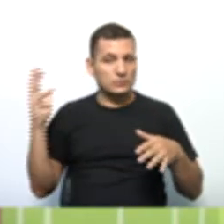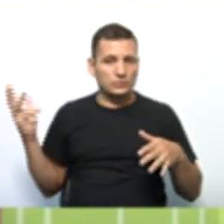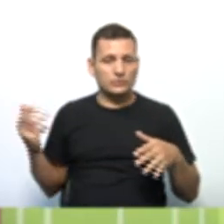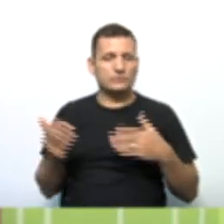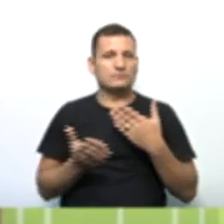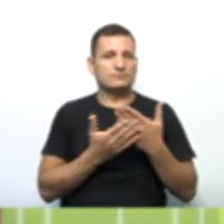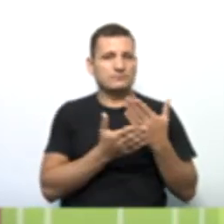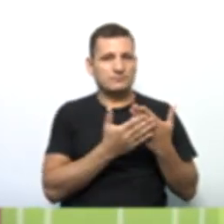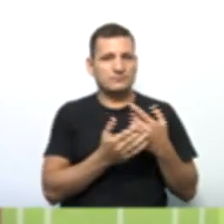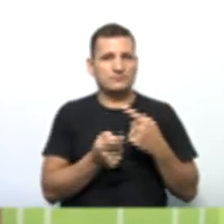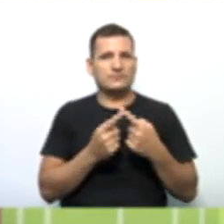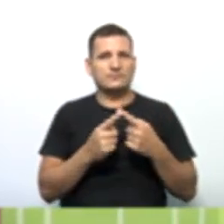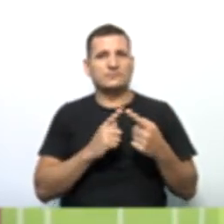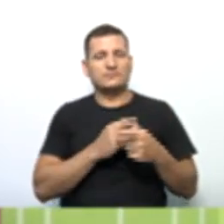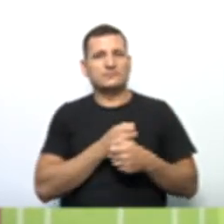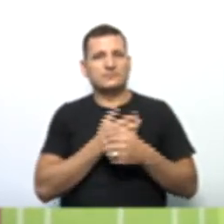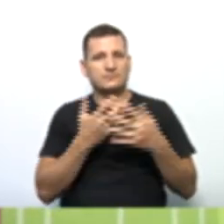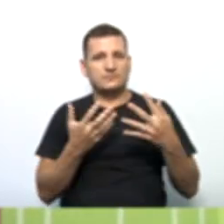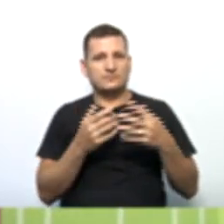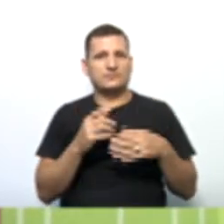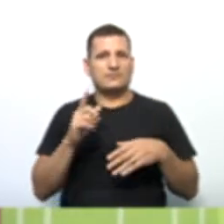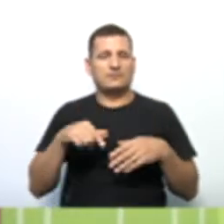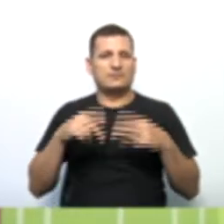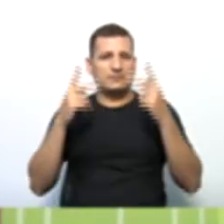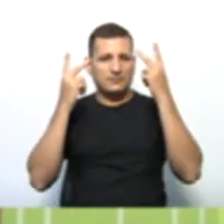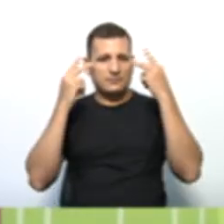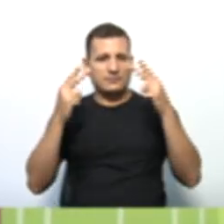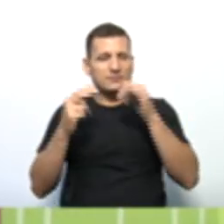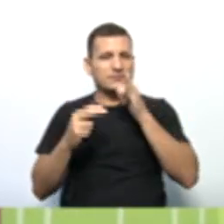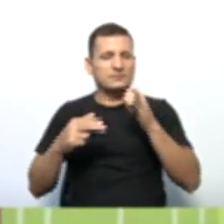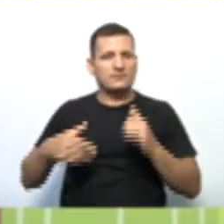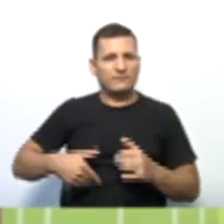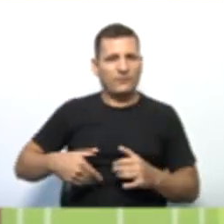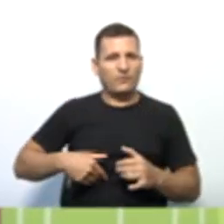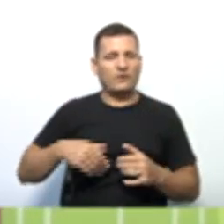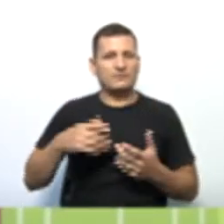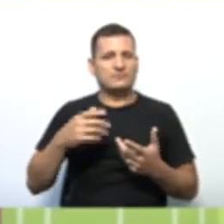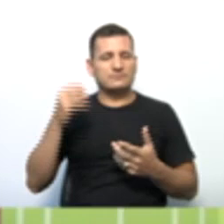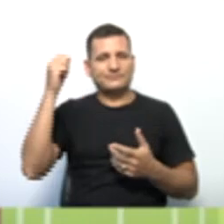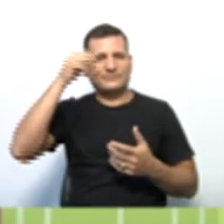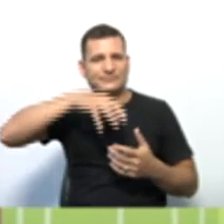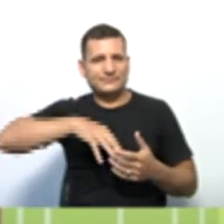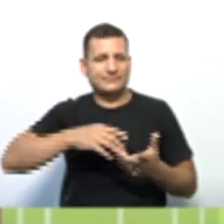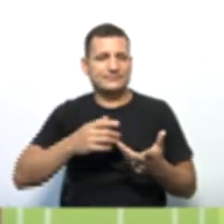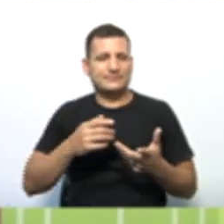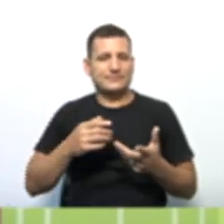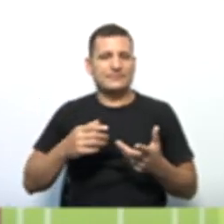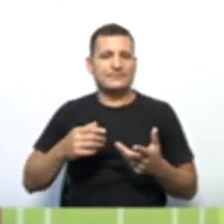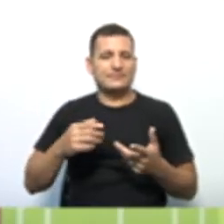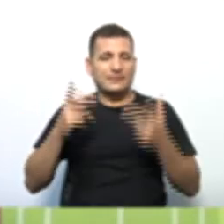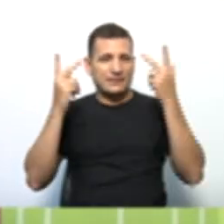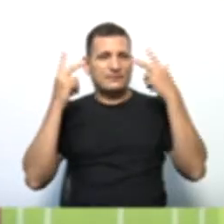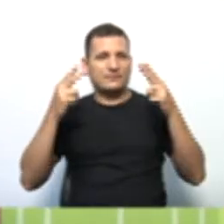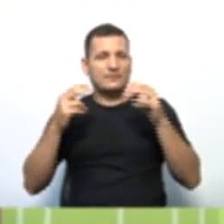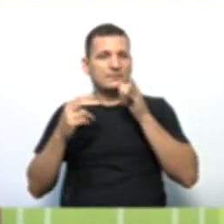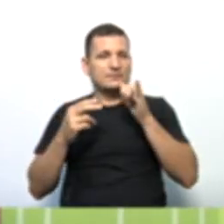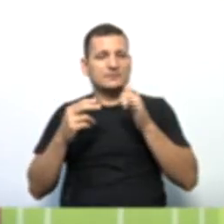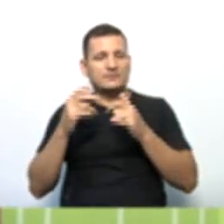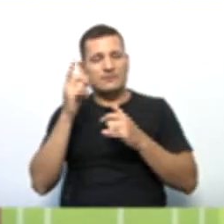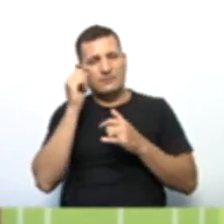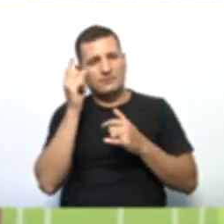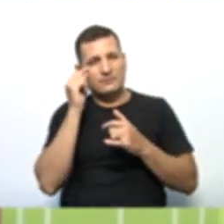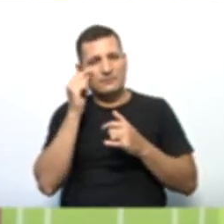apaixonado. É uma natureza que quando vai ficar com fome vai ficar agressiva, uma natureza que quando está com sono vai ficar de mau